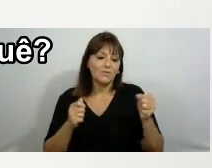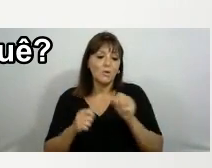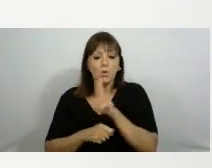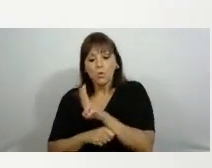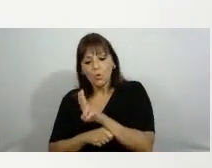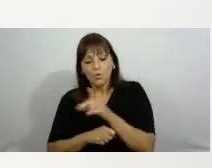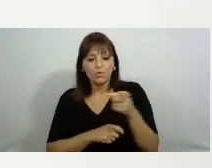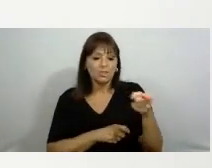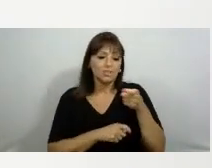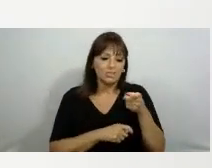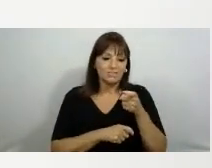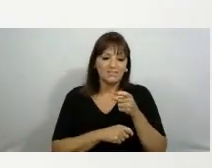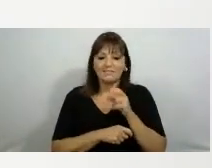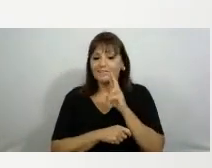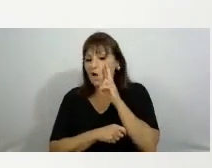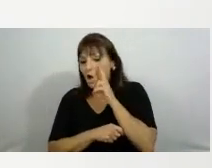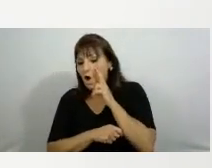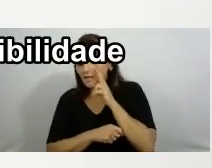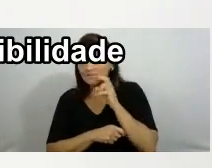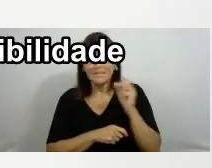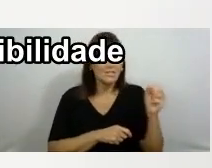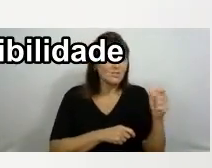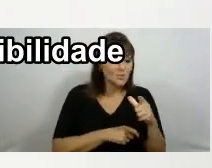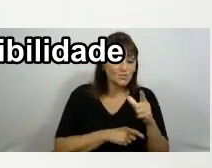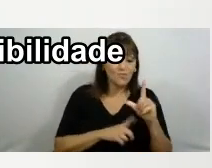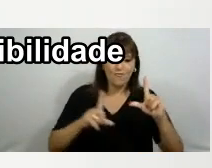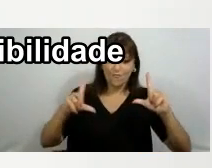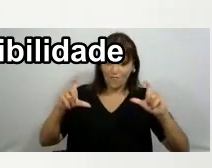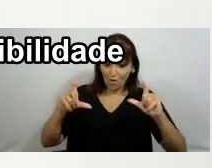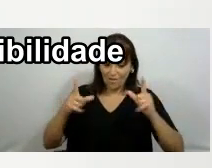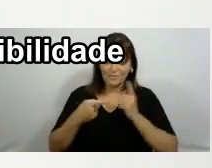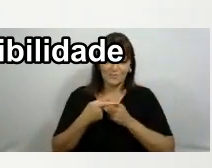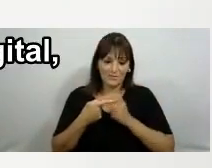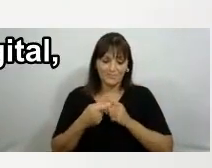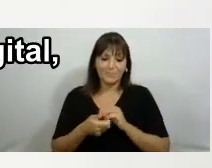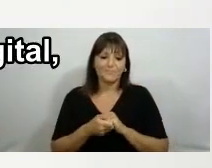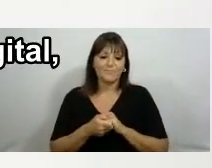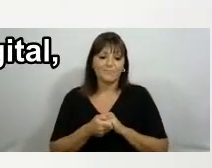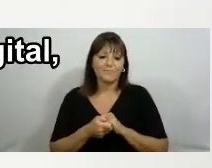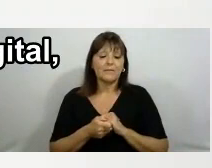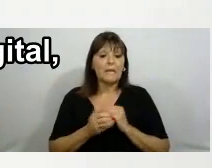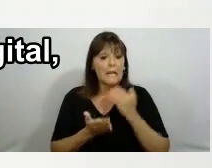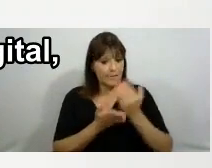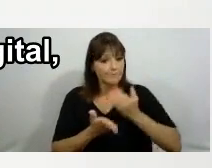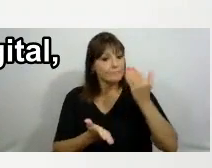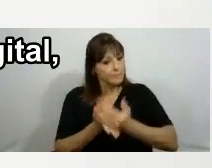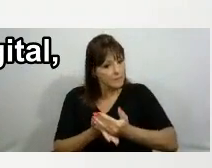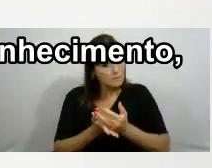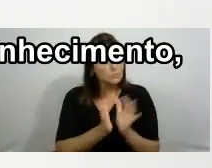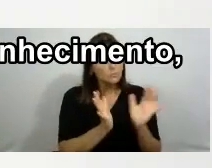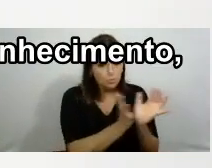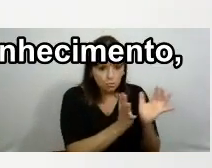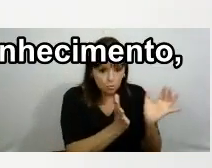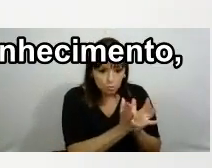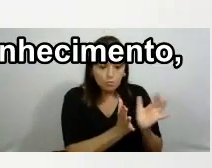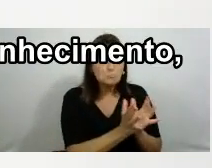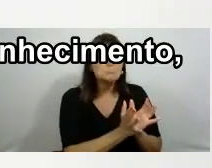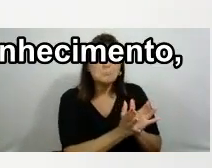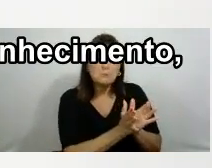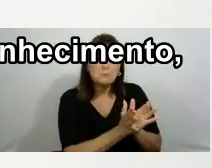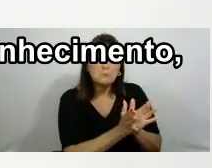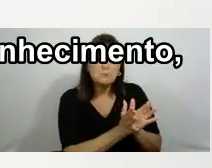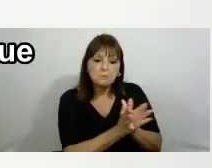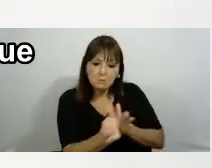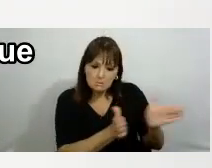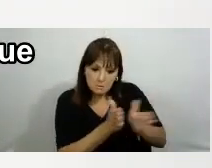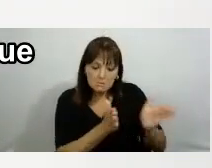trouxe essa foto por quê? Porque os avanços que o time de acessibilidade fez com a acessibilidade digital, com o handoff,